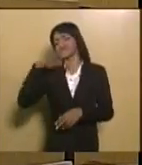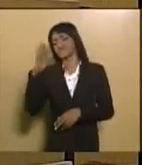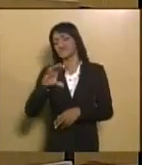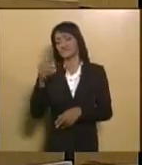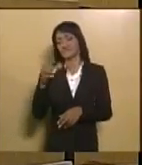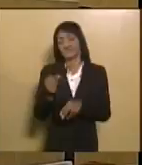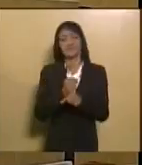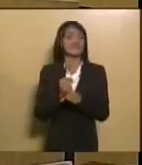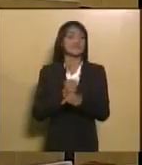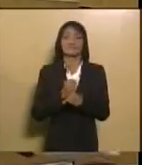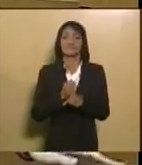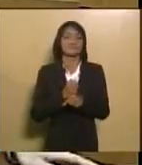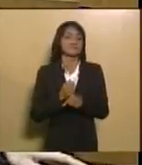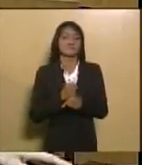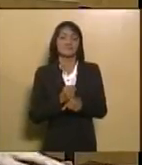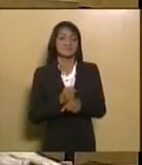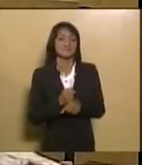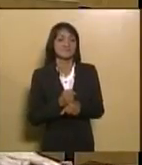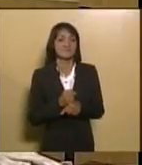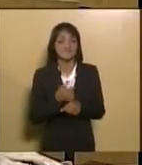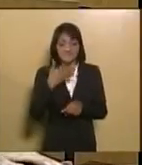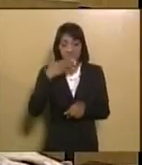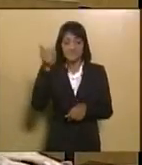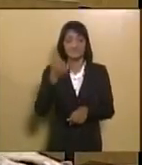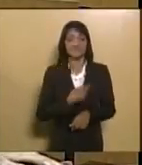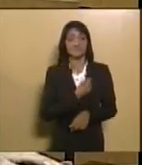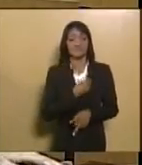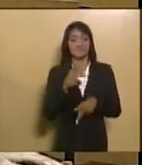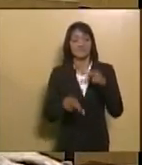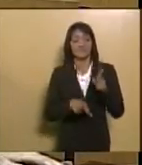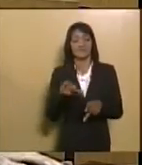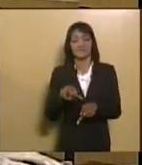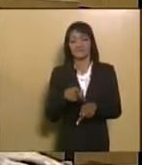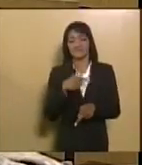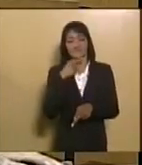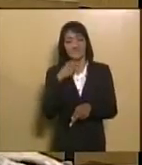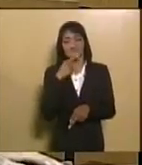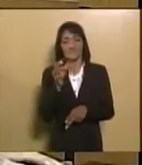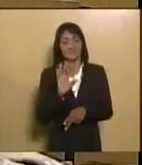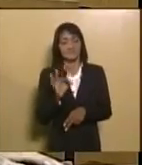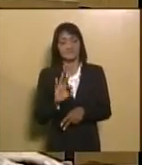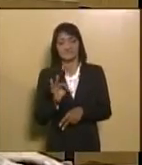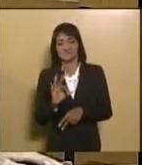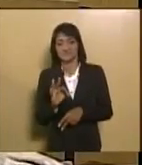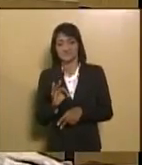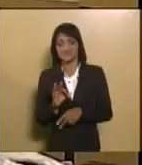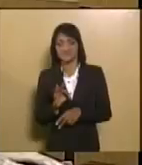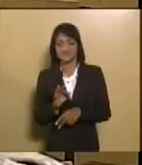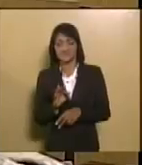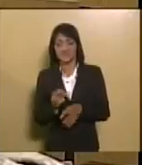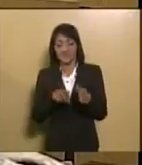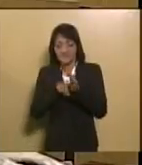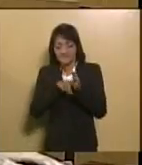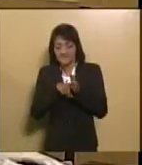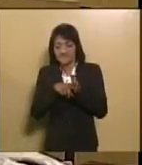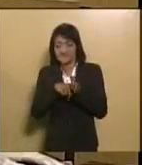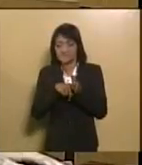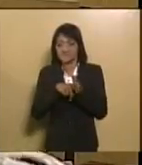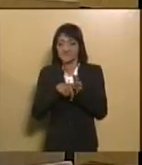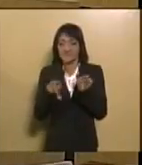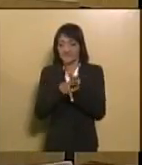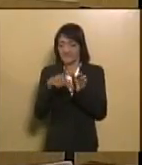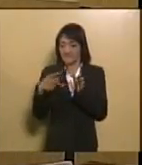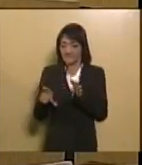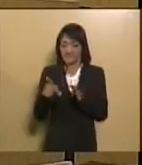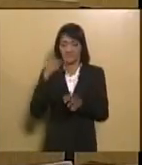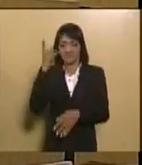anos, não conseguiram melhorar a vida do sergipano. Os dados não são da deputada Maria, os dados não são de